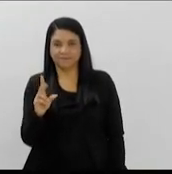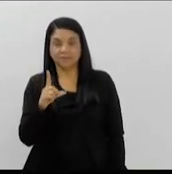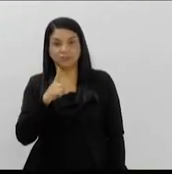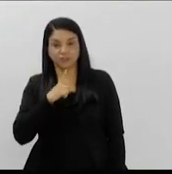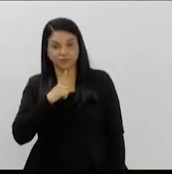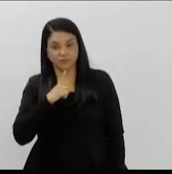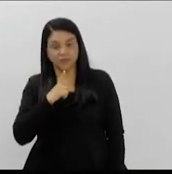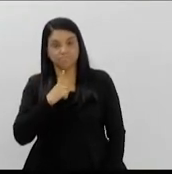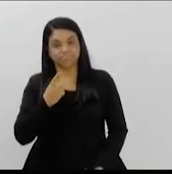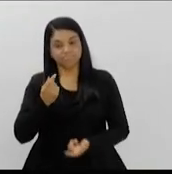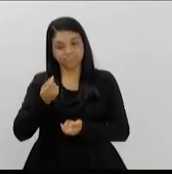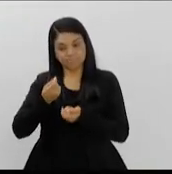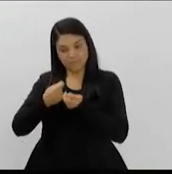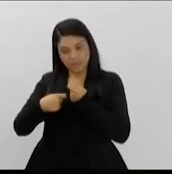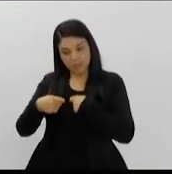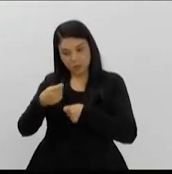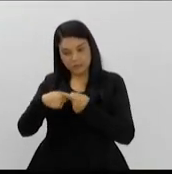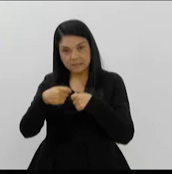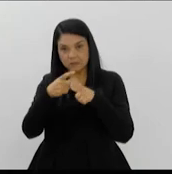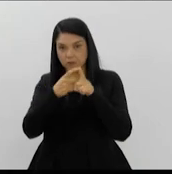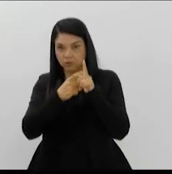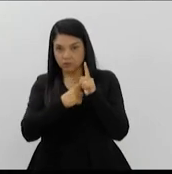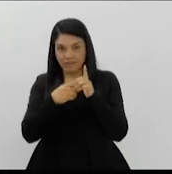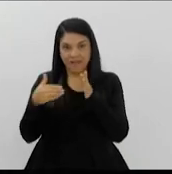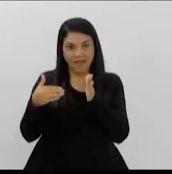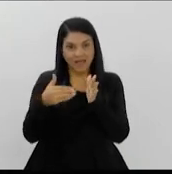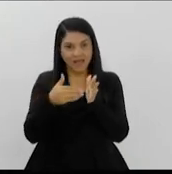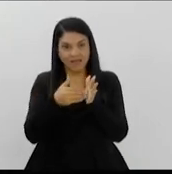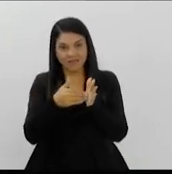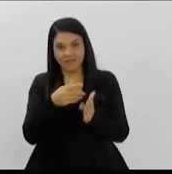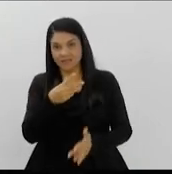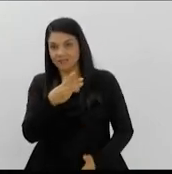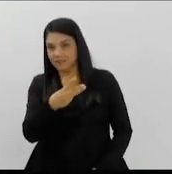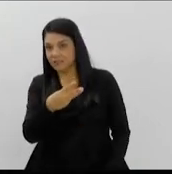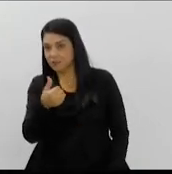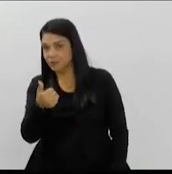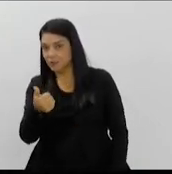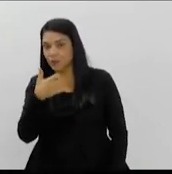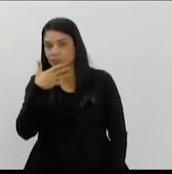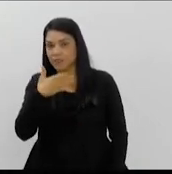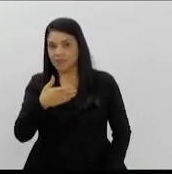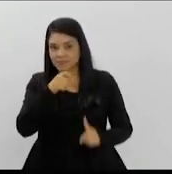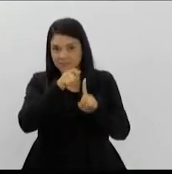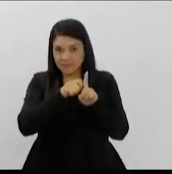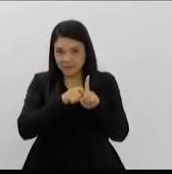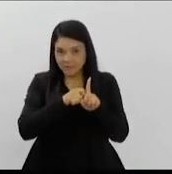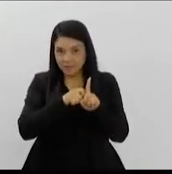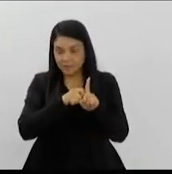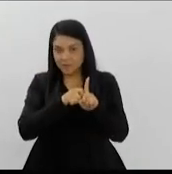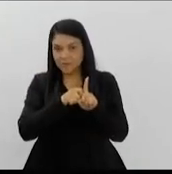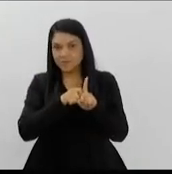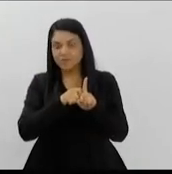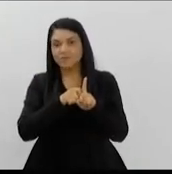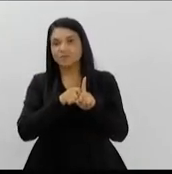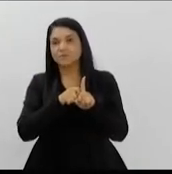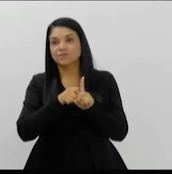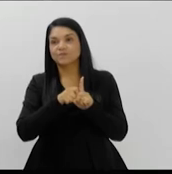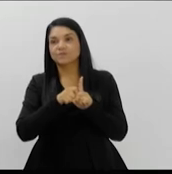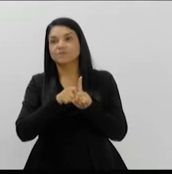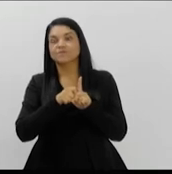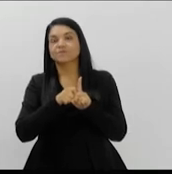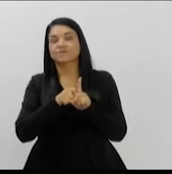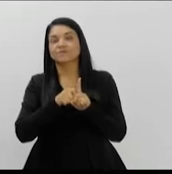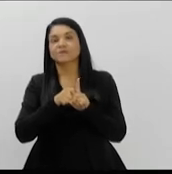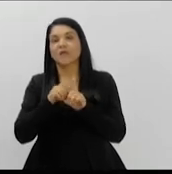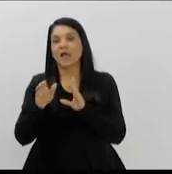renegociação da dívida até 31 de dezembro deste ano, como é esperado, se a Câmara